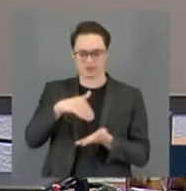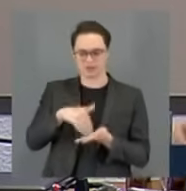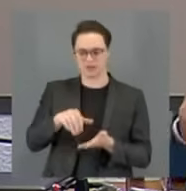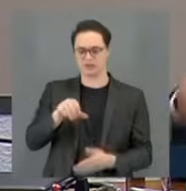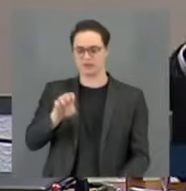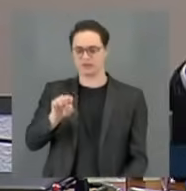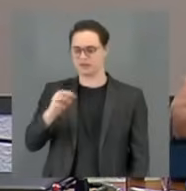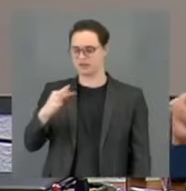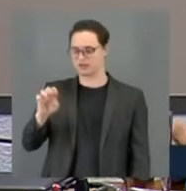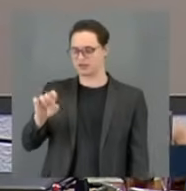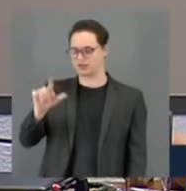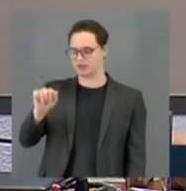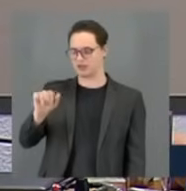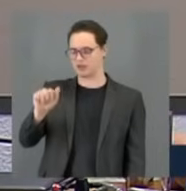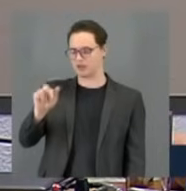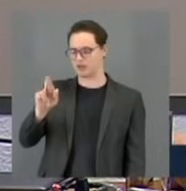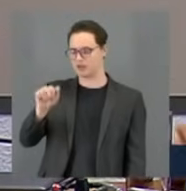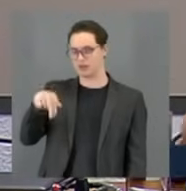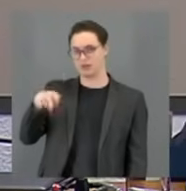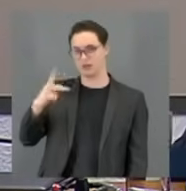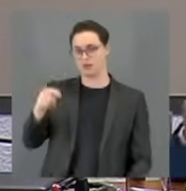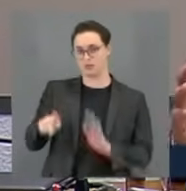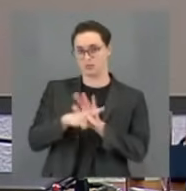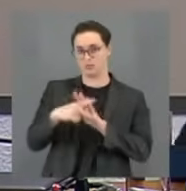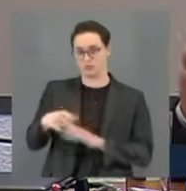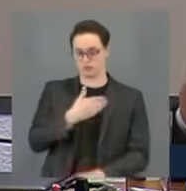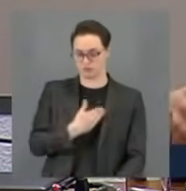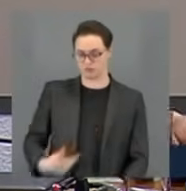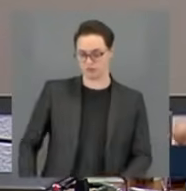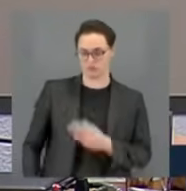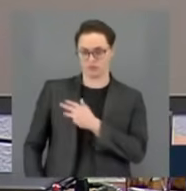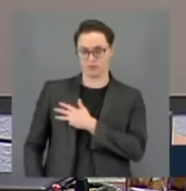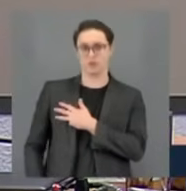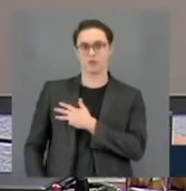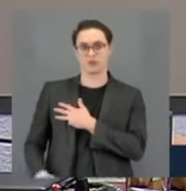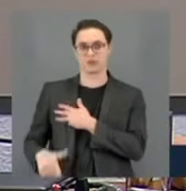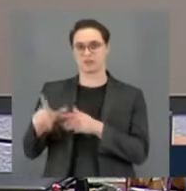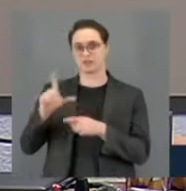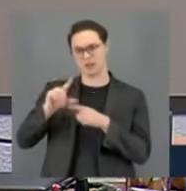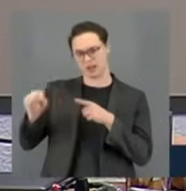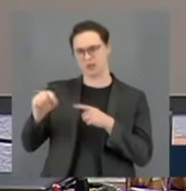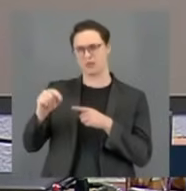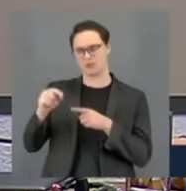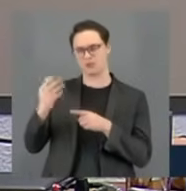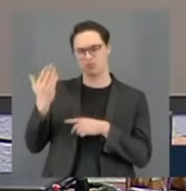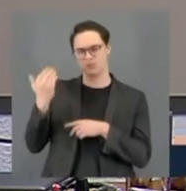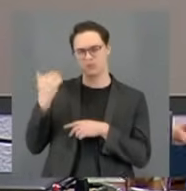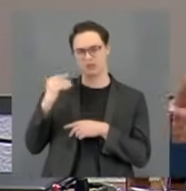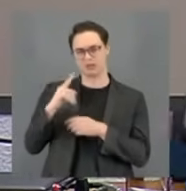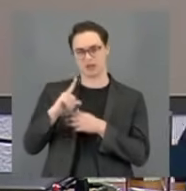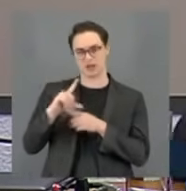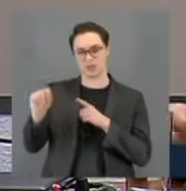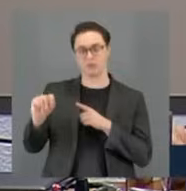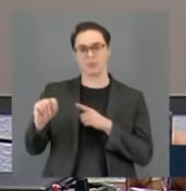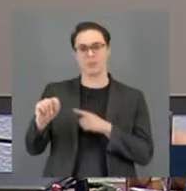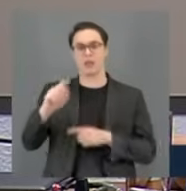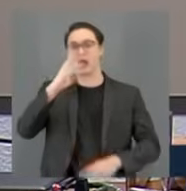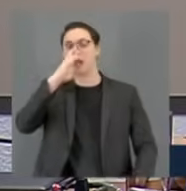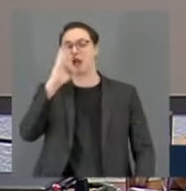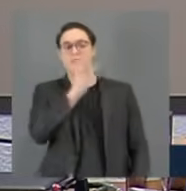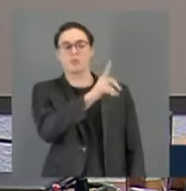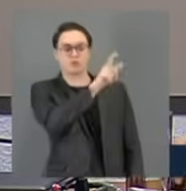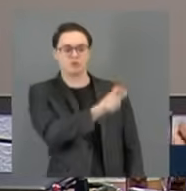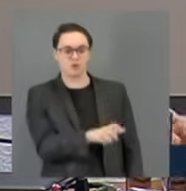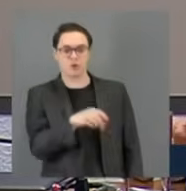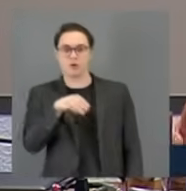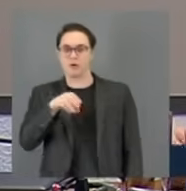Digitais do Ministério da Justiça, do governo Lula, ela saiu, aparentemente, recentemente do governo, acusou meu colega Marco